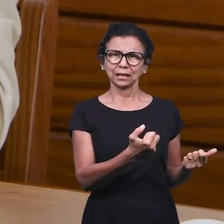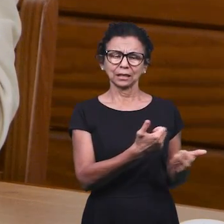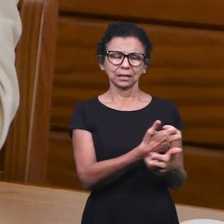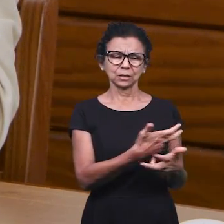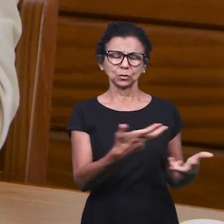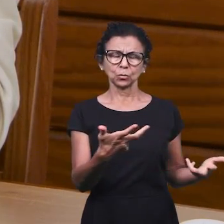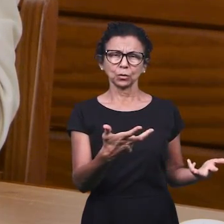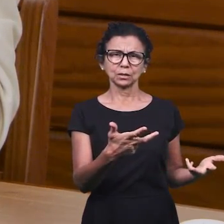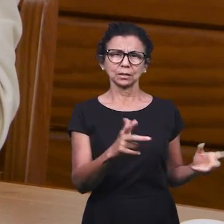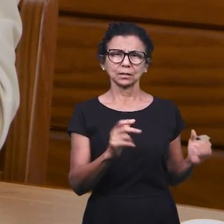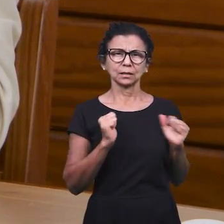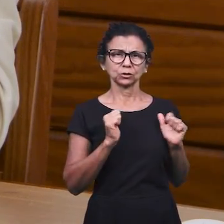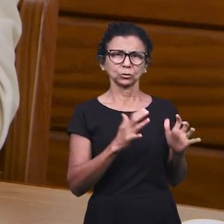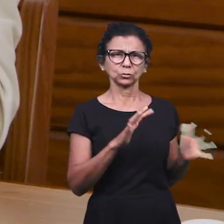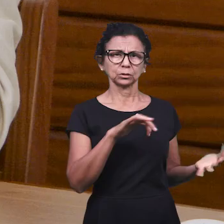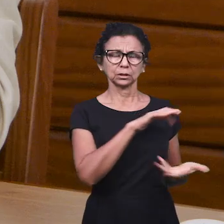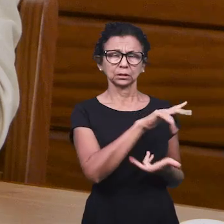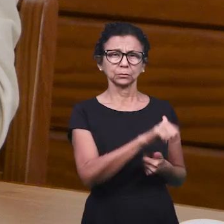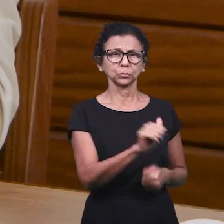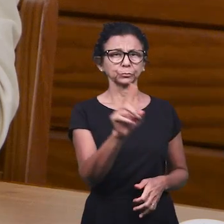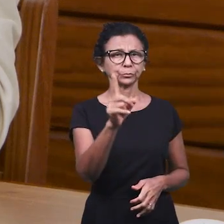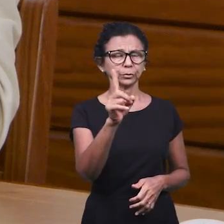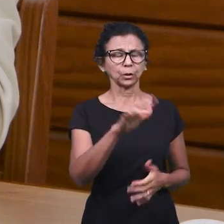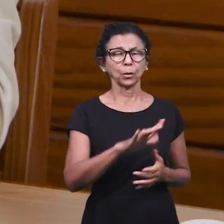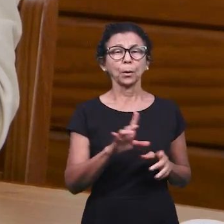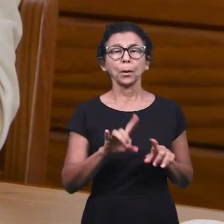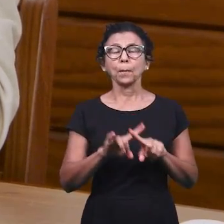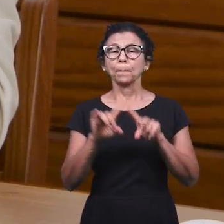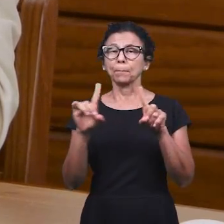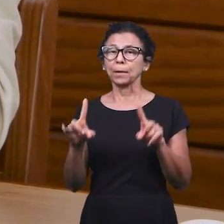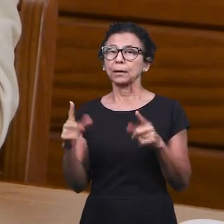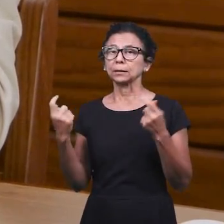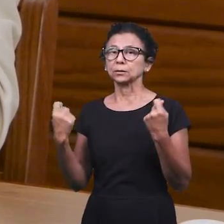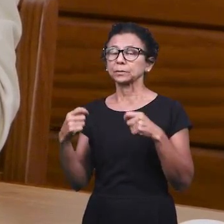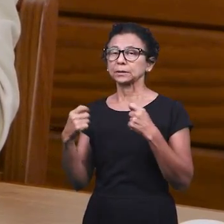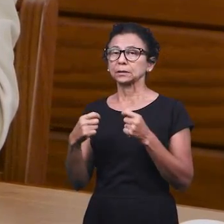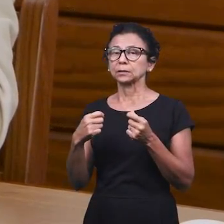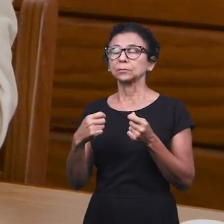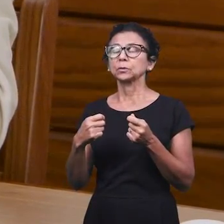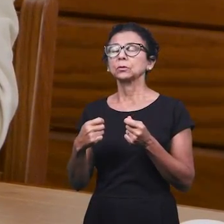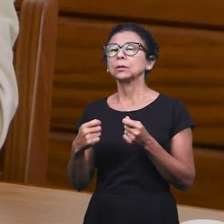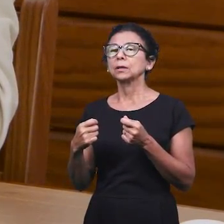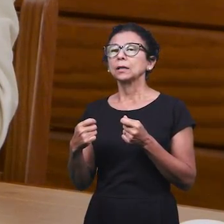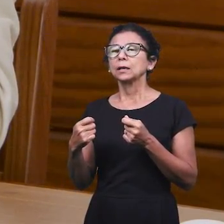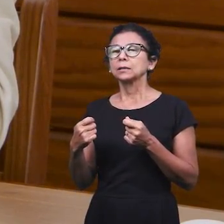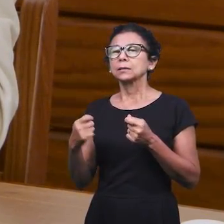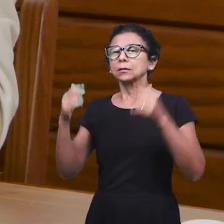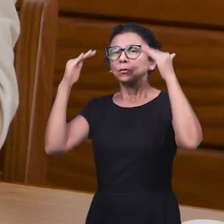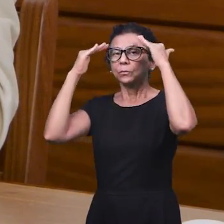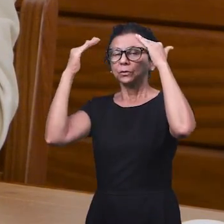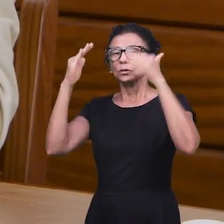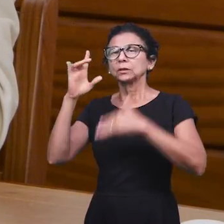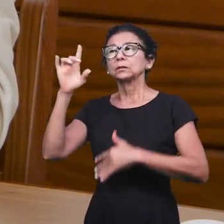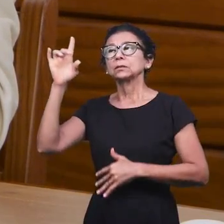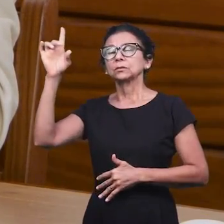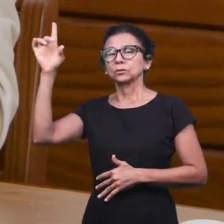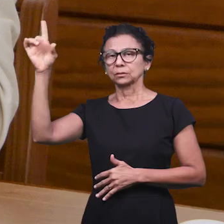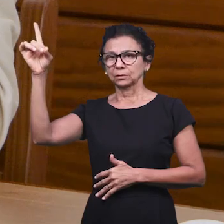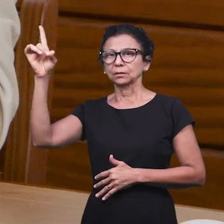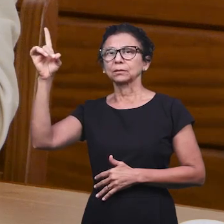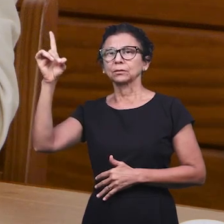entendimento, para que experimenteis qual seja a boa, perfeita e agradável vontade de Deus. Romanos 12, 2.